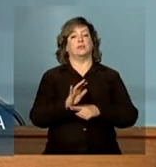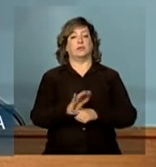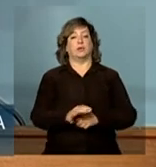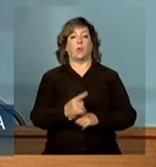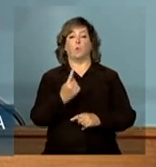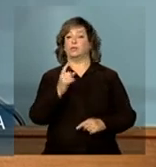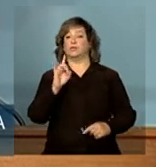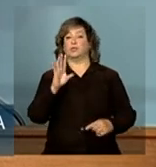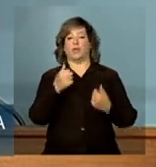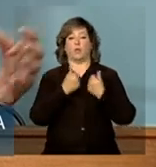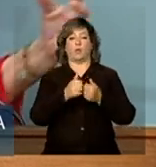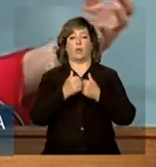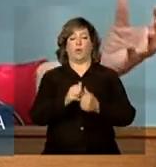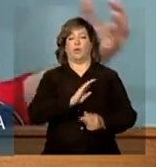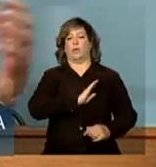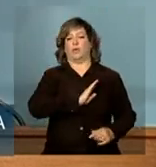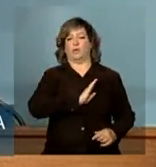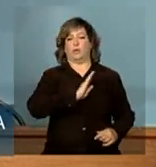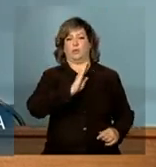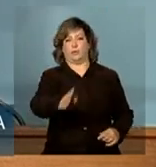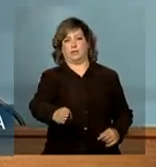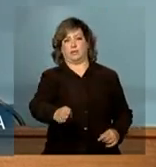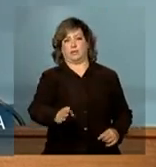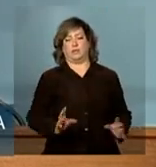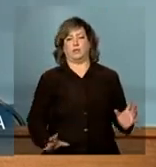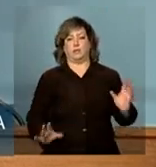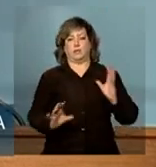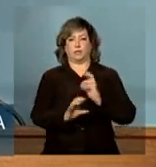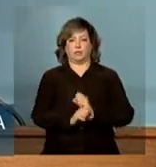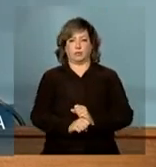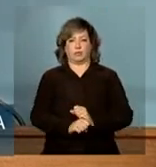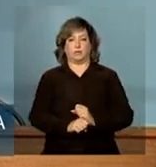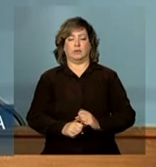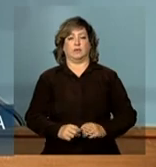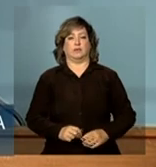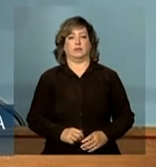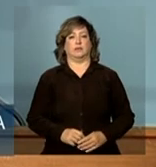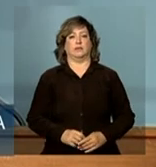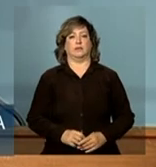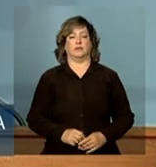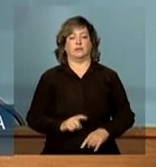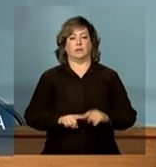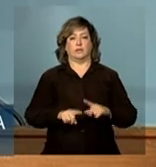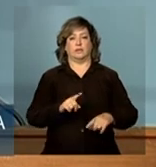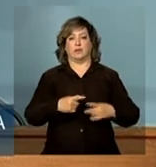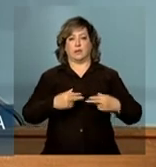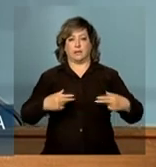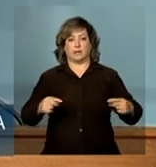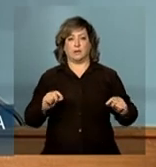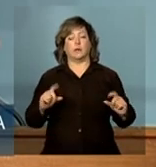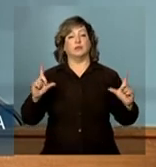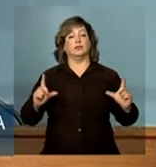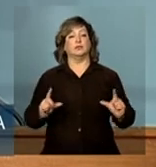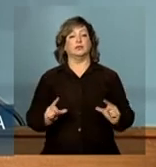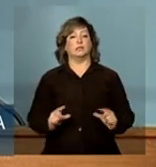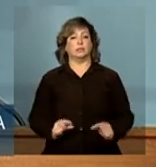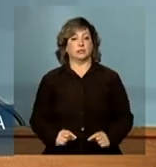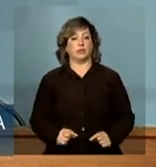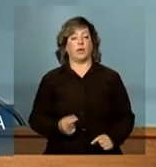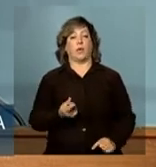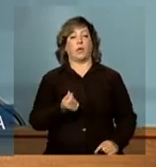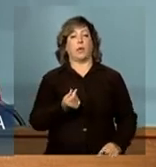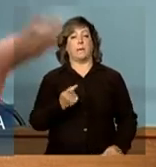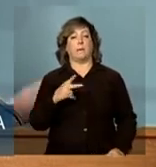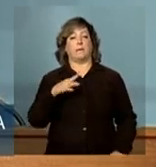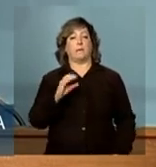só ônibus puxe uma quantidade de equipamentos que diminui o preço